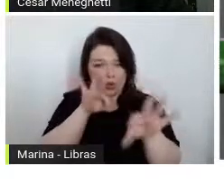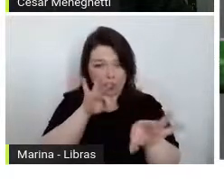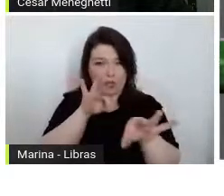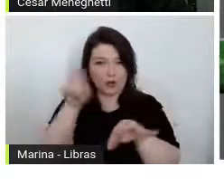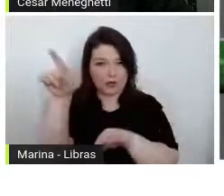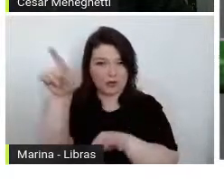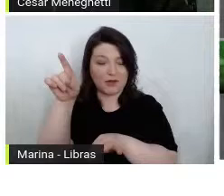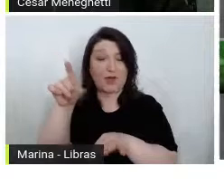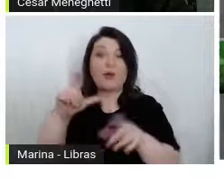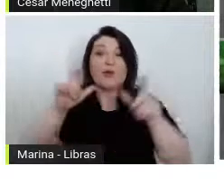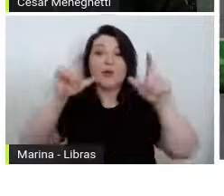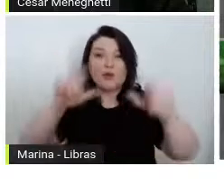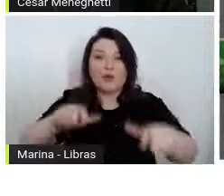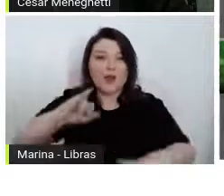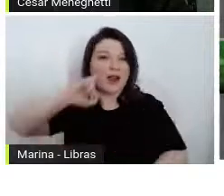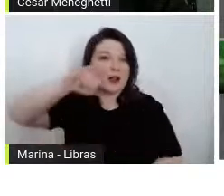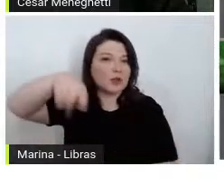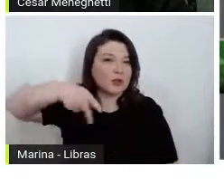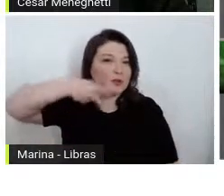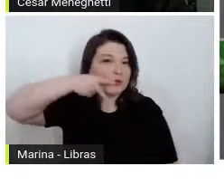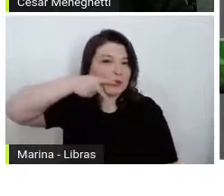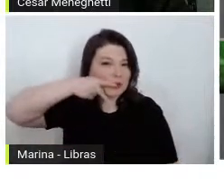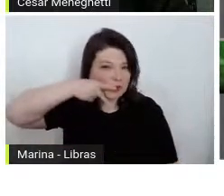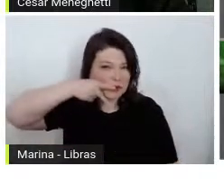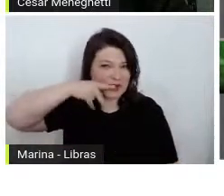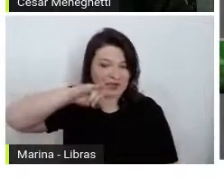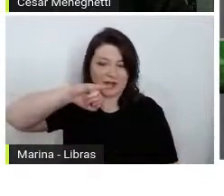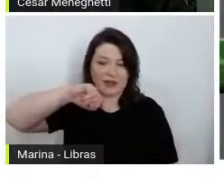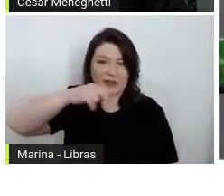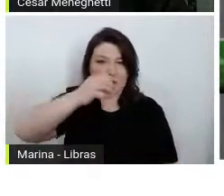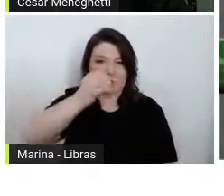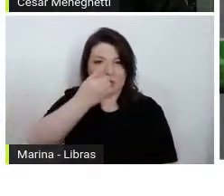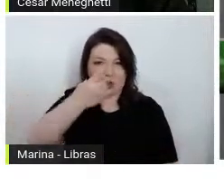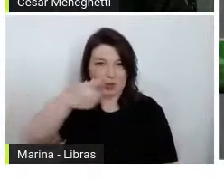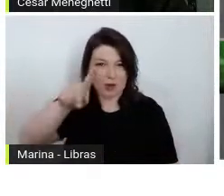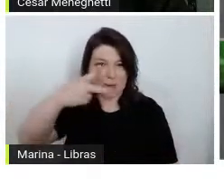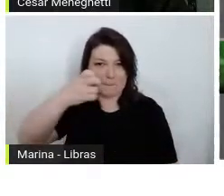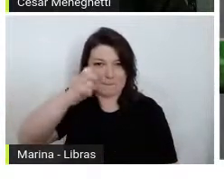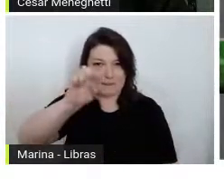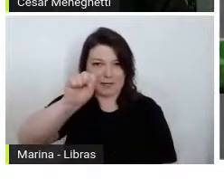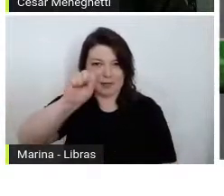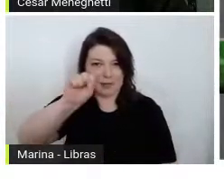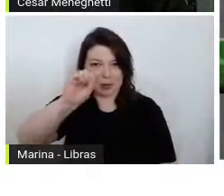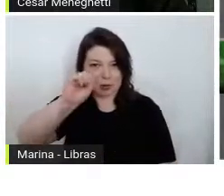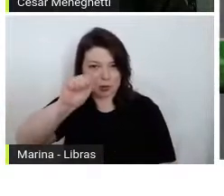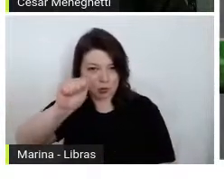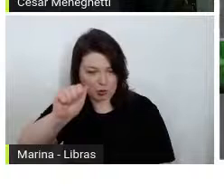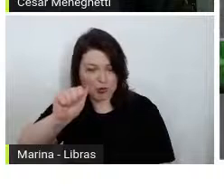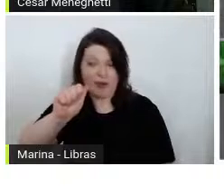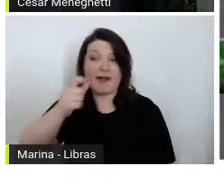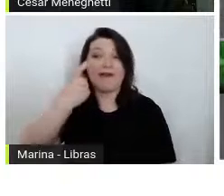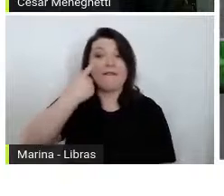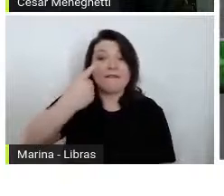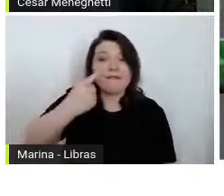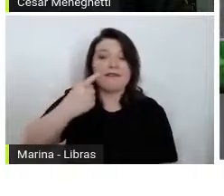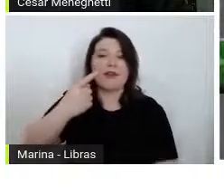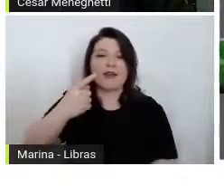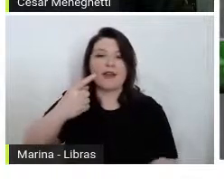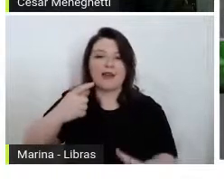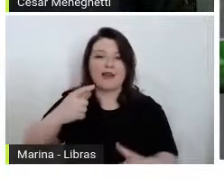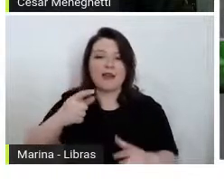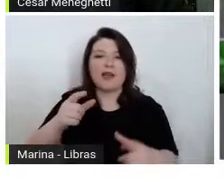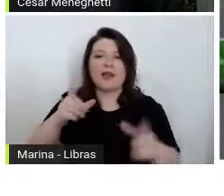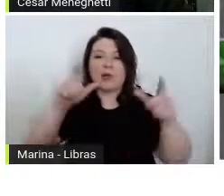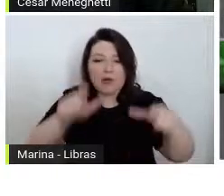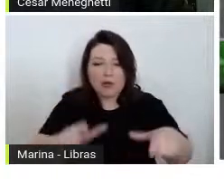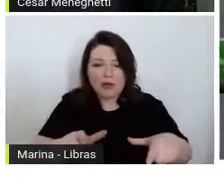João Pessoa. Então foi visto no, na Estação Ciência Arte de João Pessoa